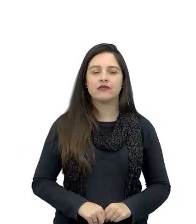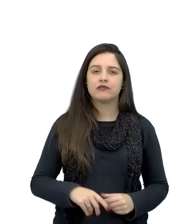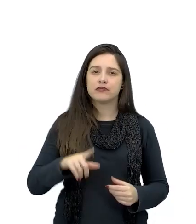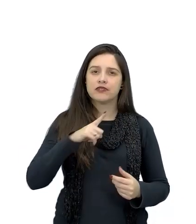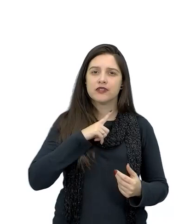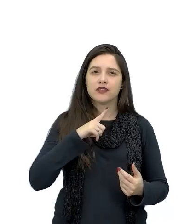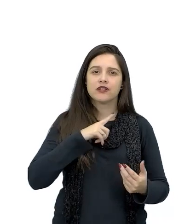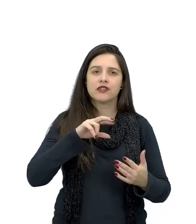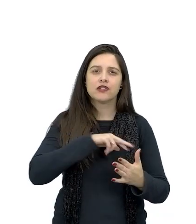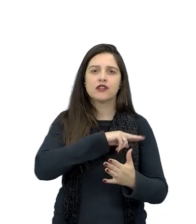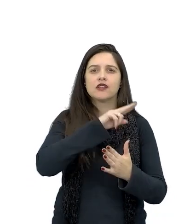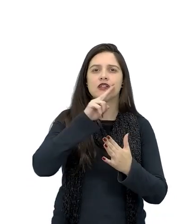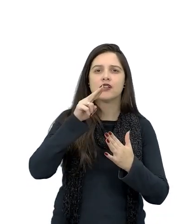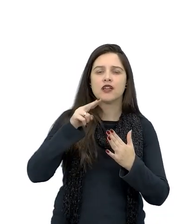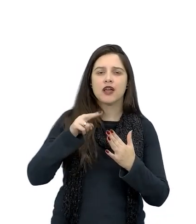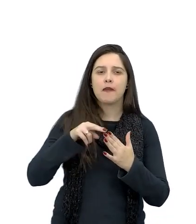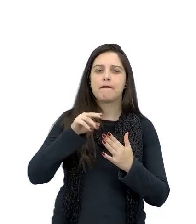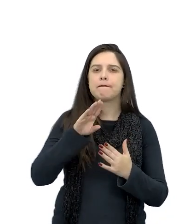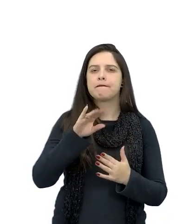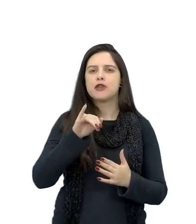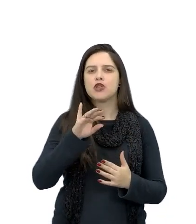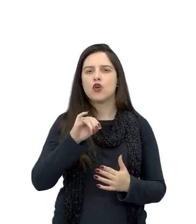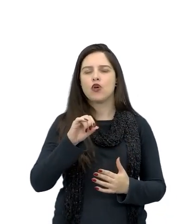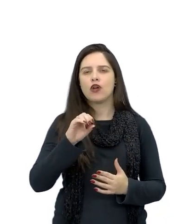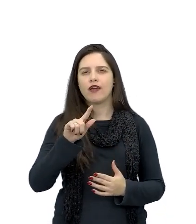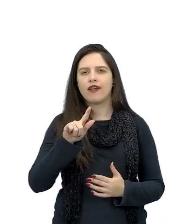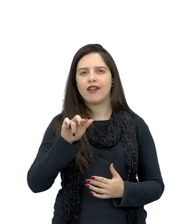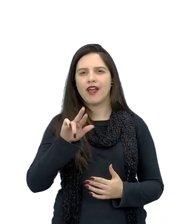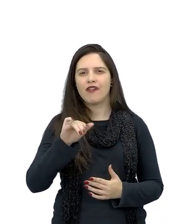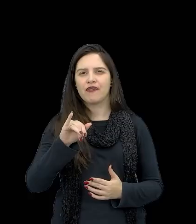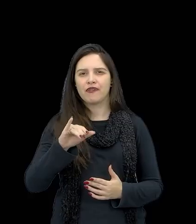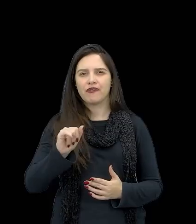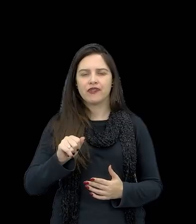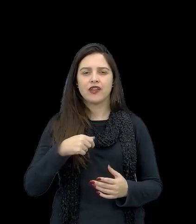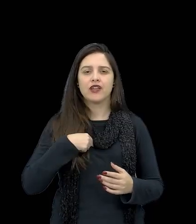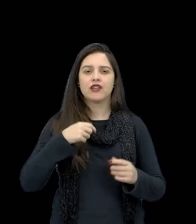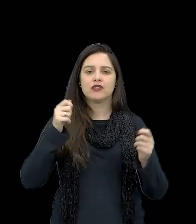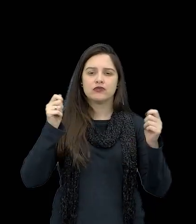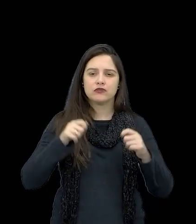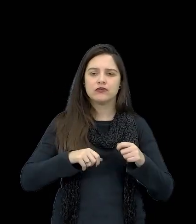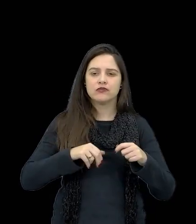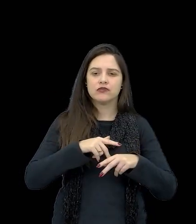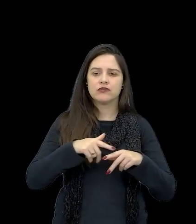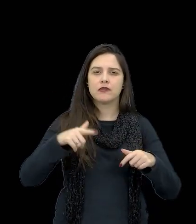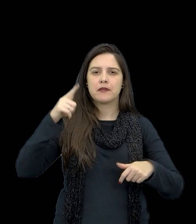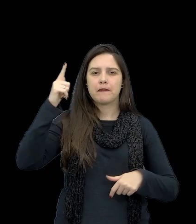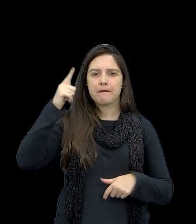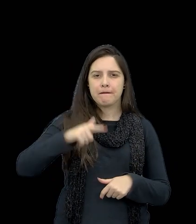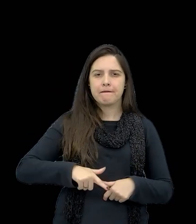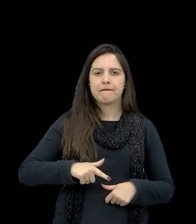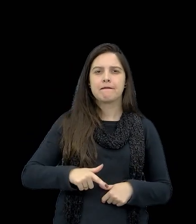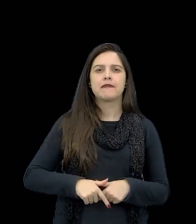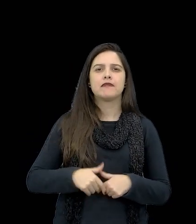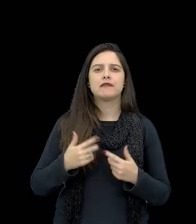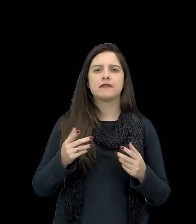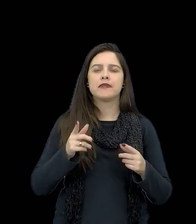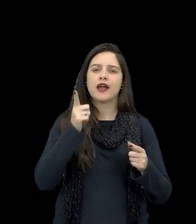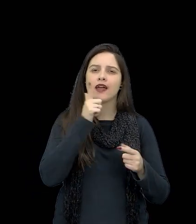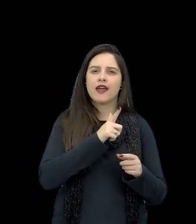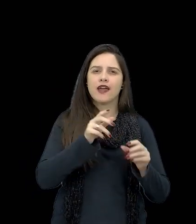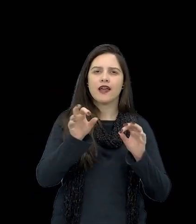Temos aqui a bibliografia, no qual nós nos baseamos para